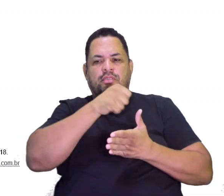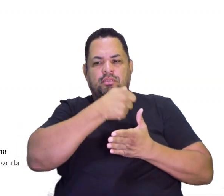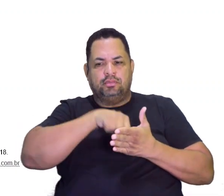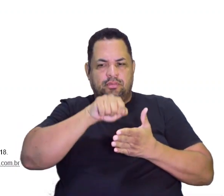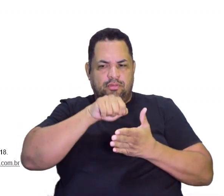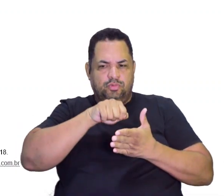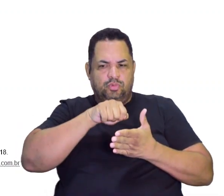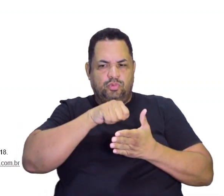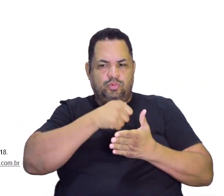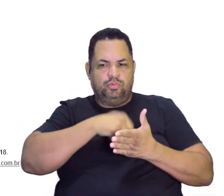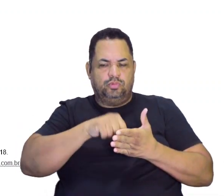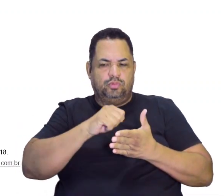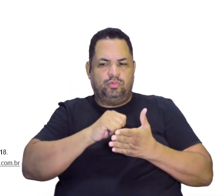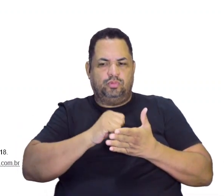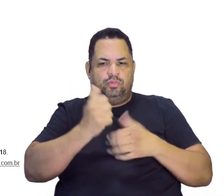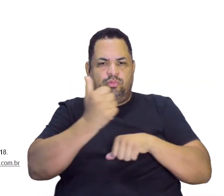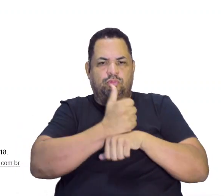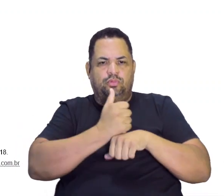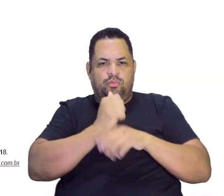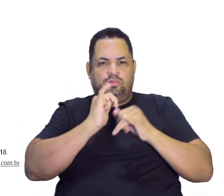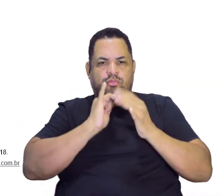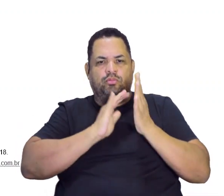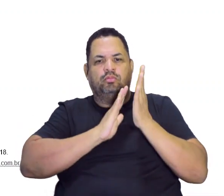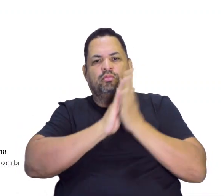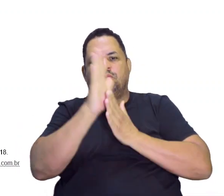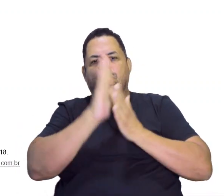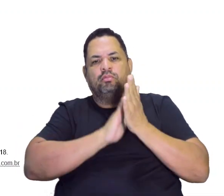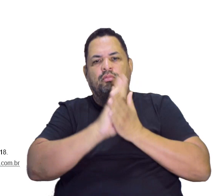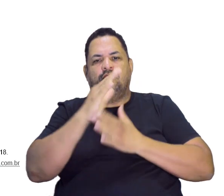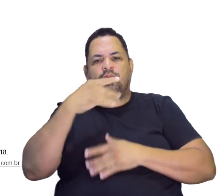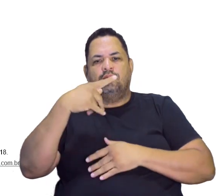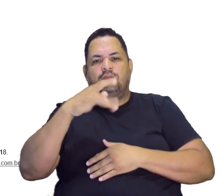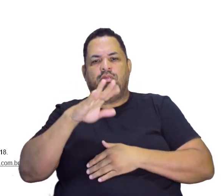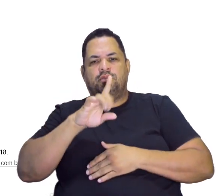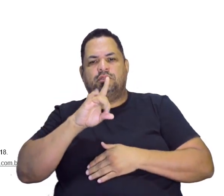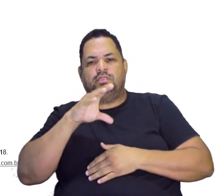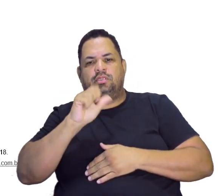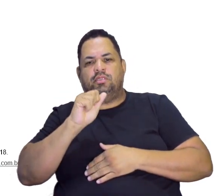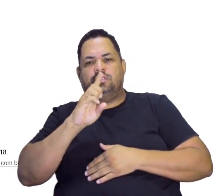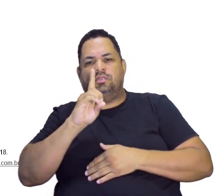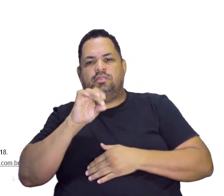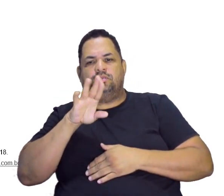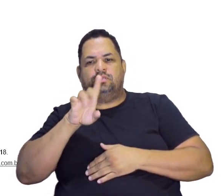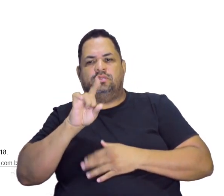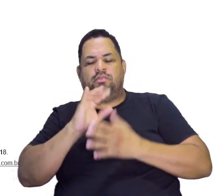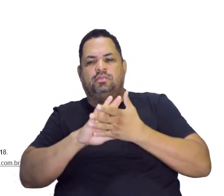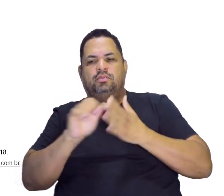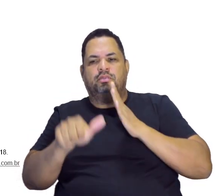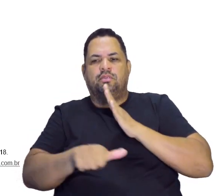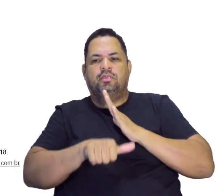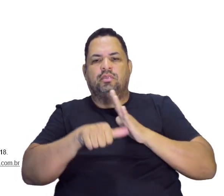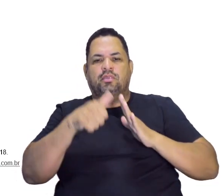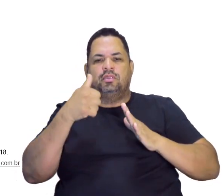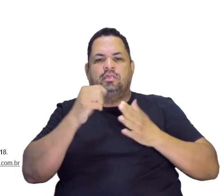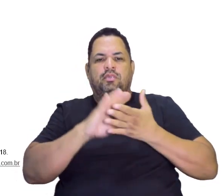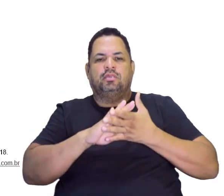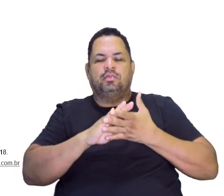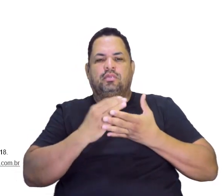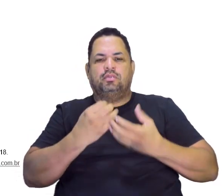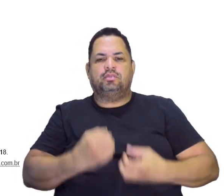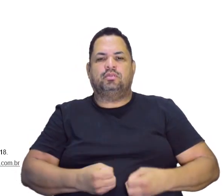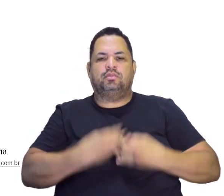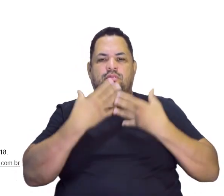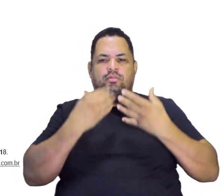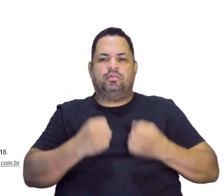escritor tá E Ele publicou Paulo desvirar ou seja o primeiro livro de poemas